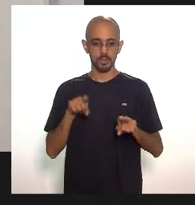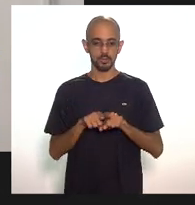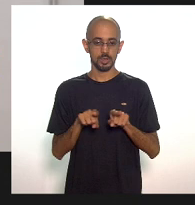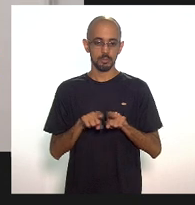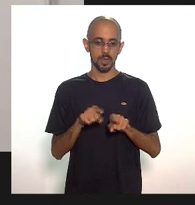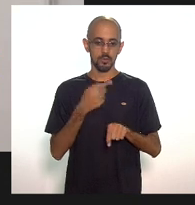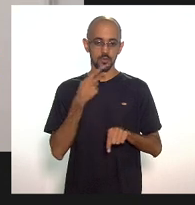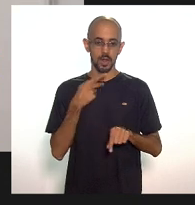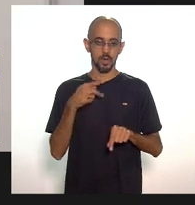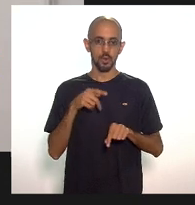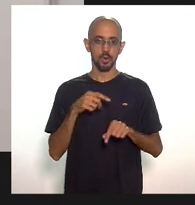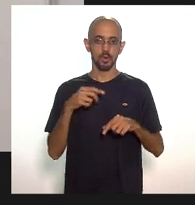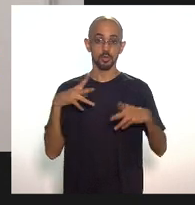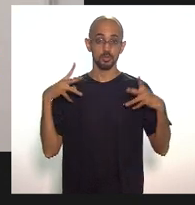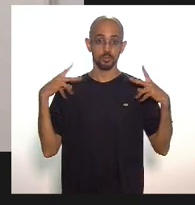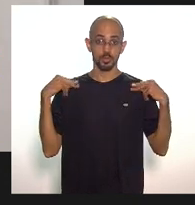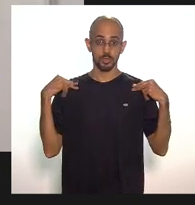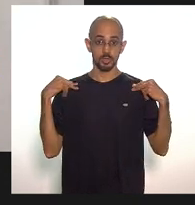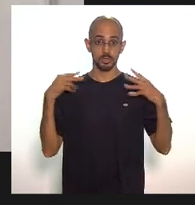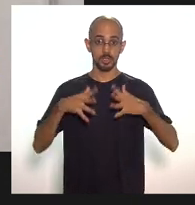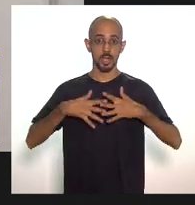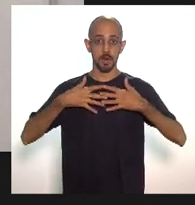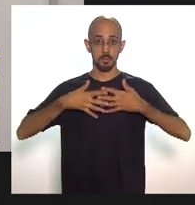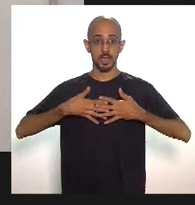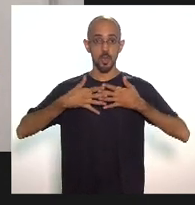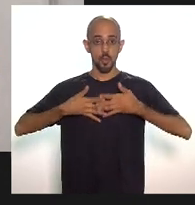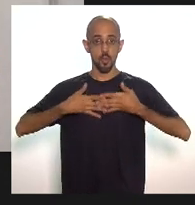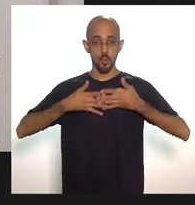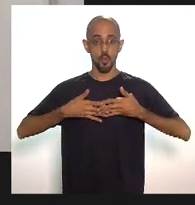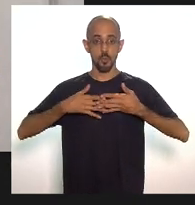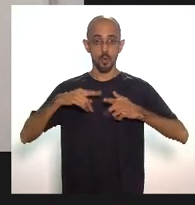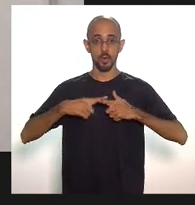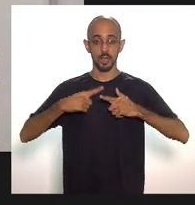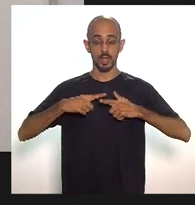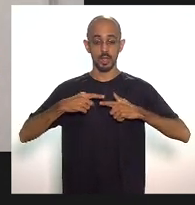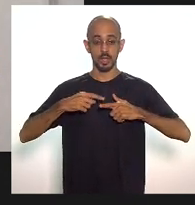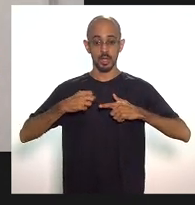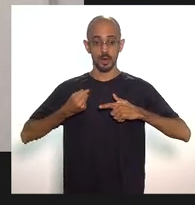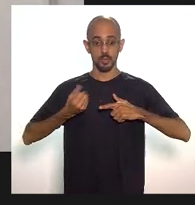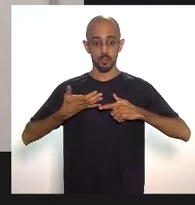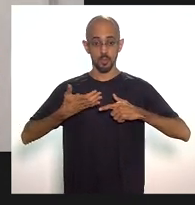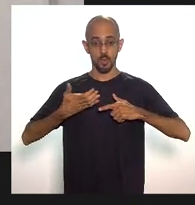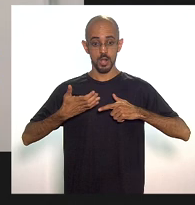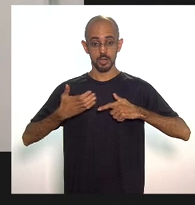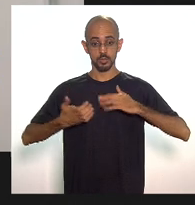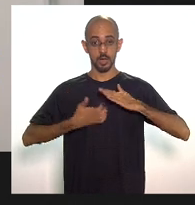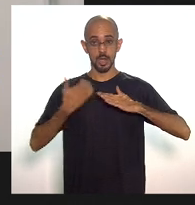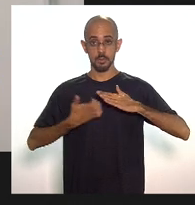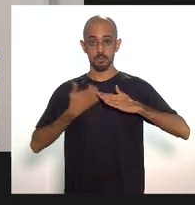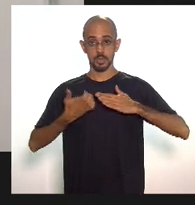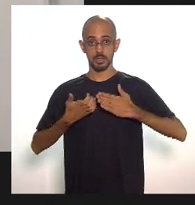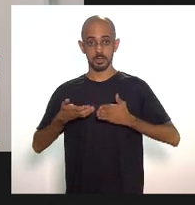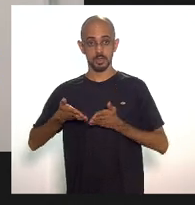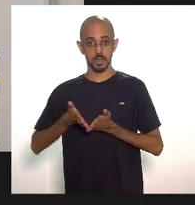dos caminhoneiros. Né? Quando a indústria naval ela atingiu o seu auge, né?